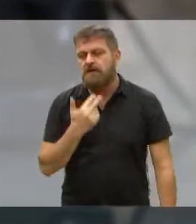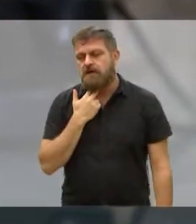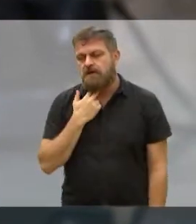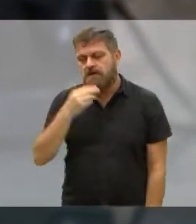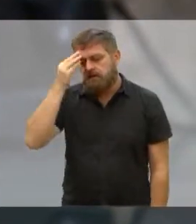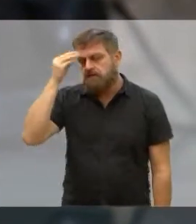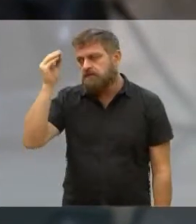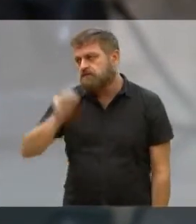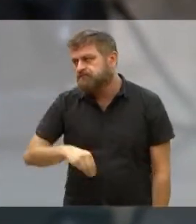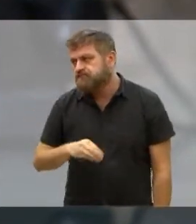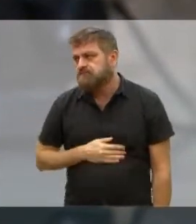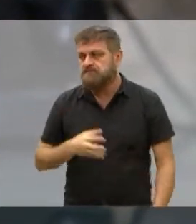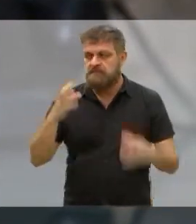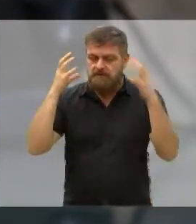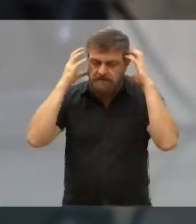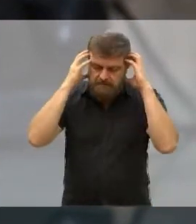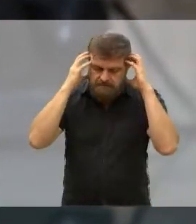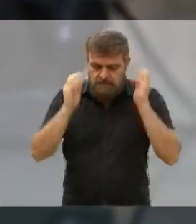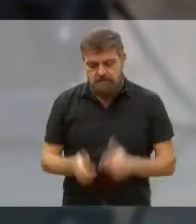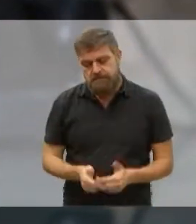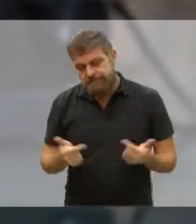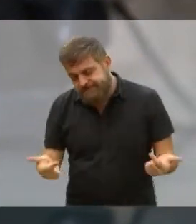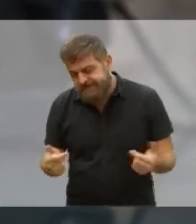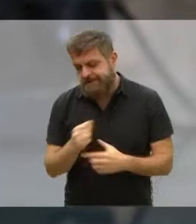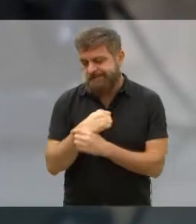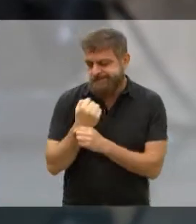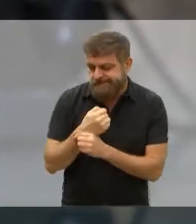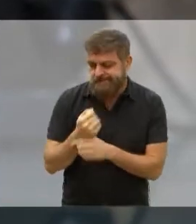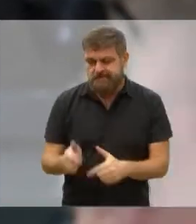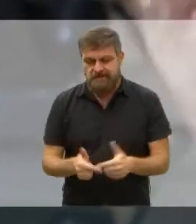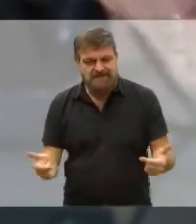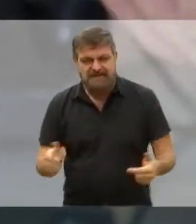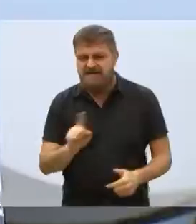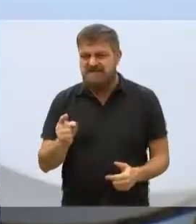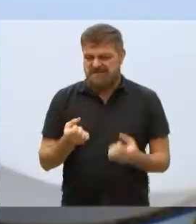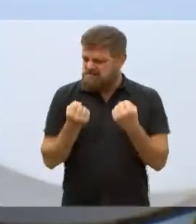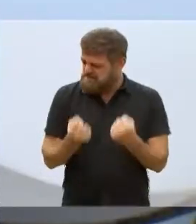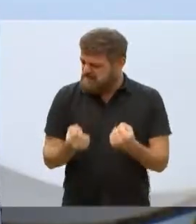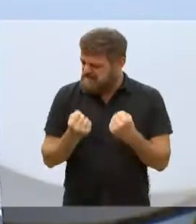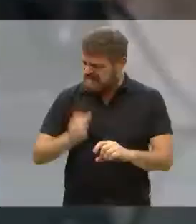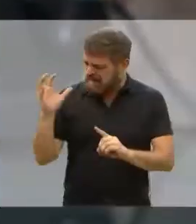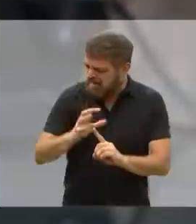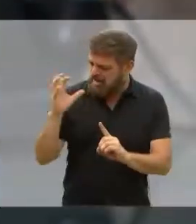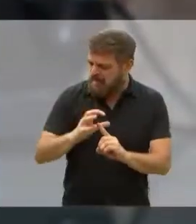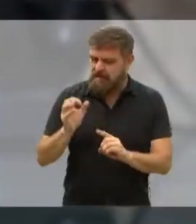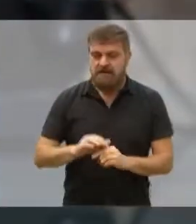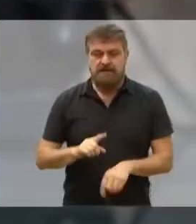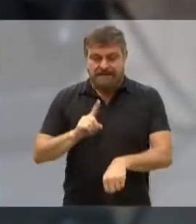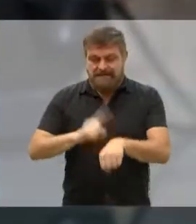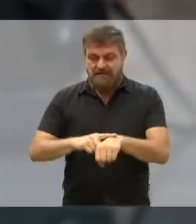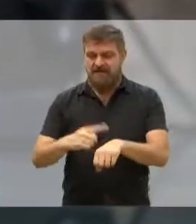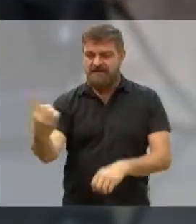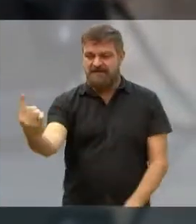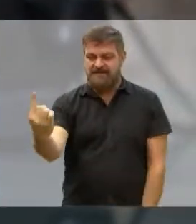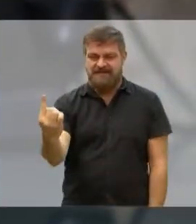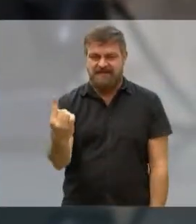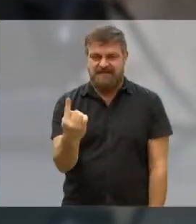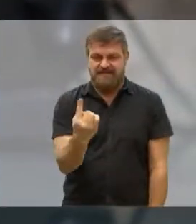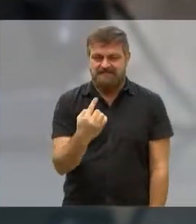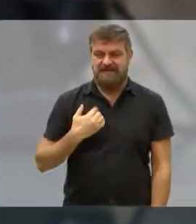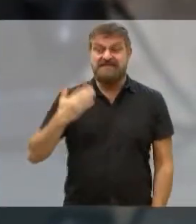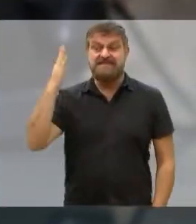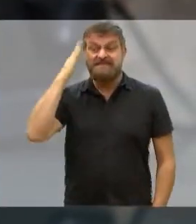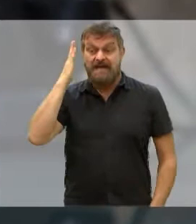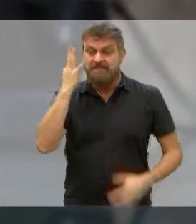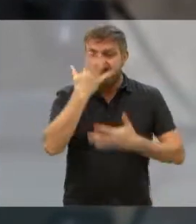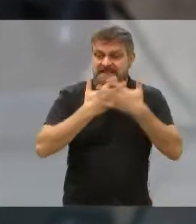chega assim, ai, poxa, hoje é terapia, hoje é chato. Não, hoje é super legal, é música. Não é um peso fazer. Não é um peso. E a hora que chega aqui, a gente sabe o que eu